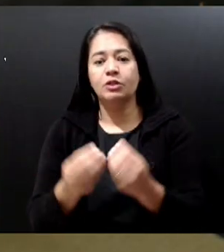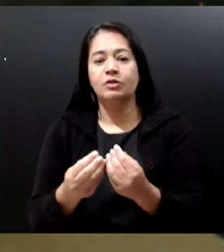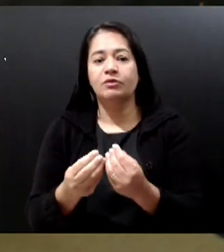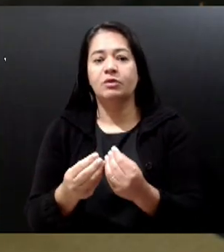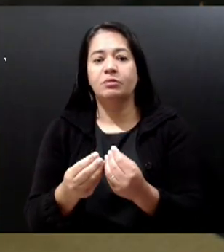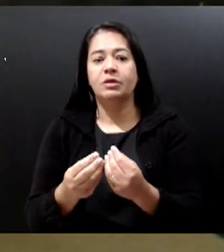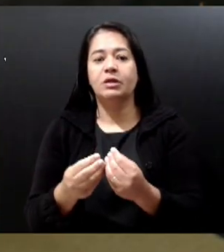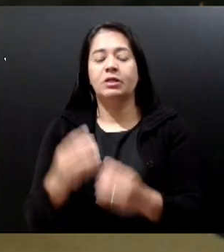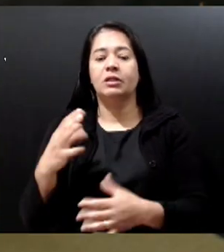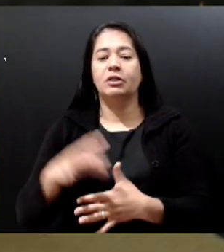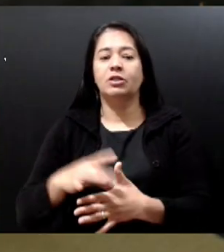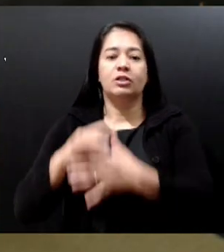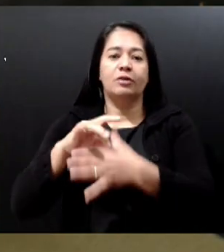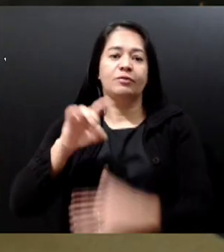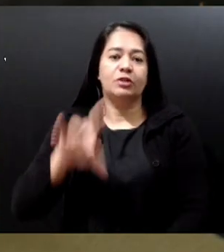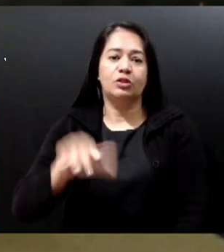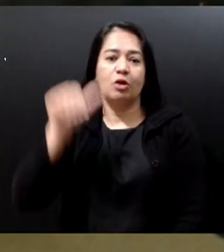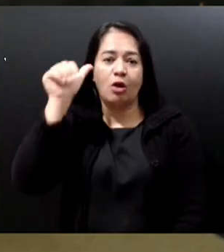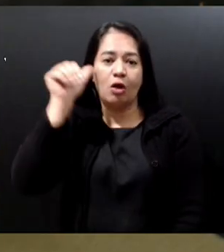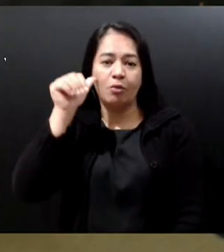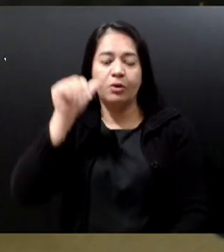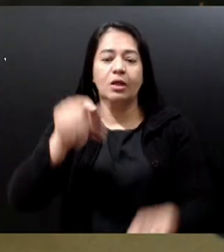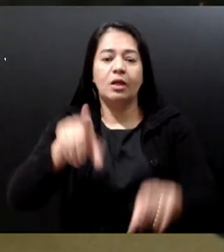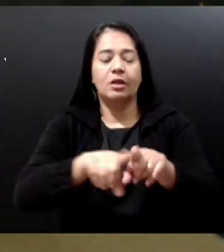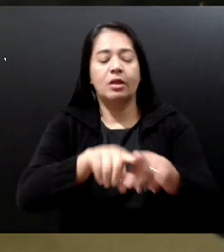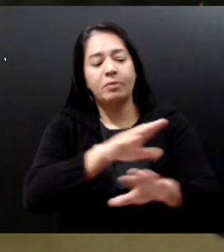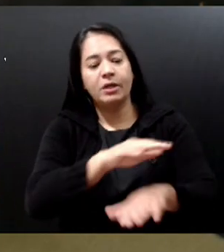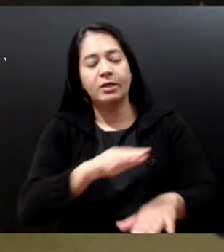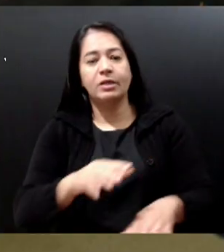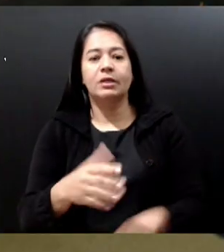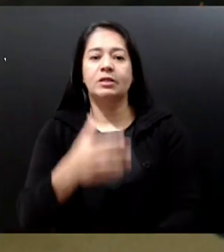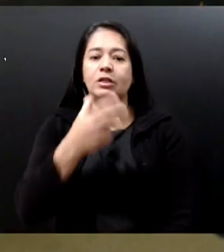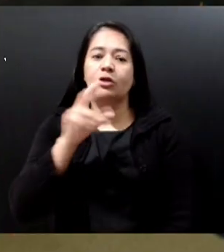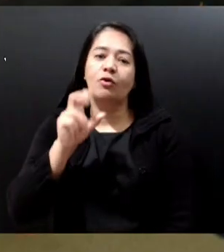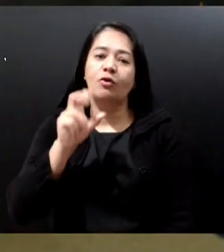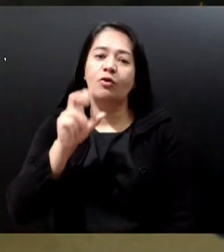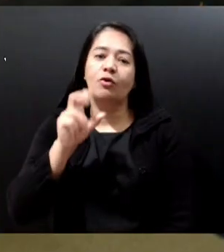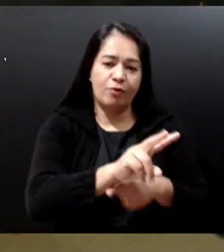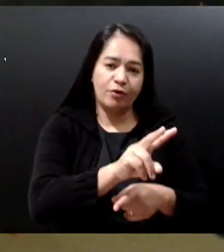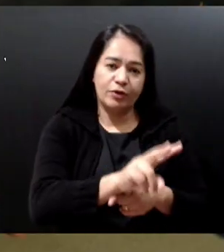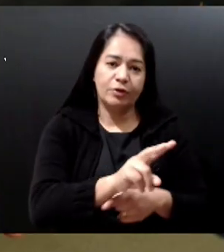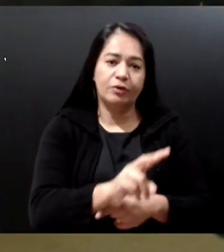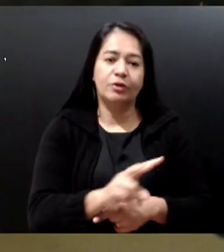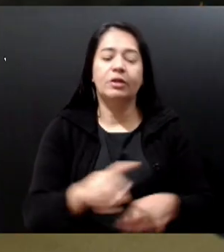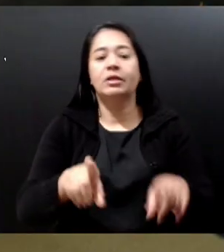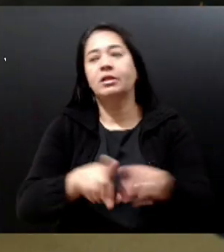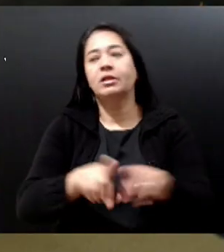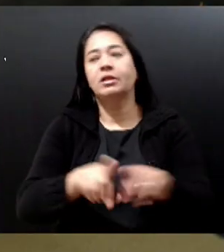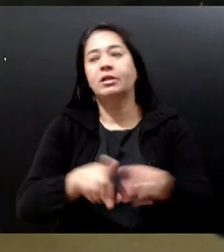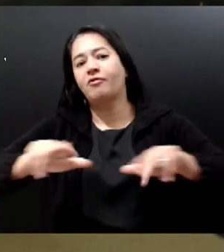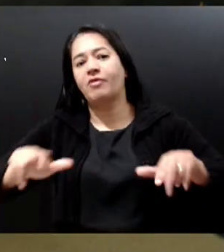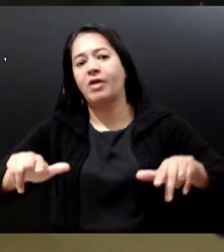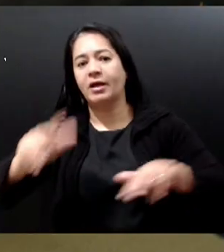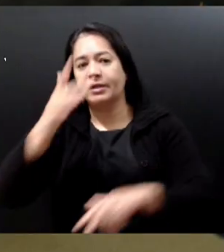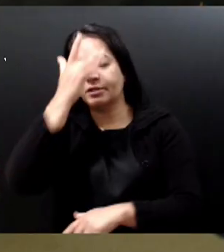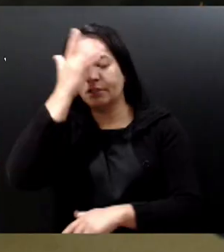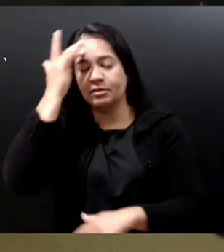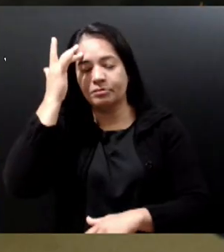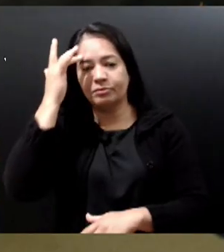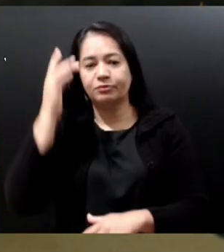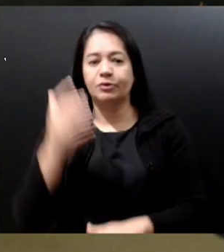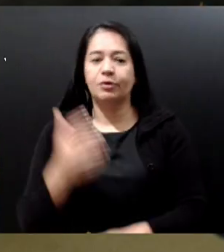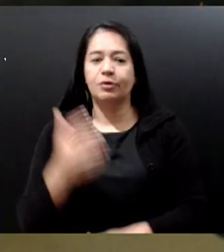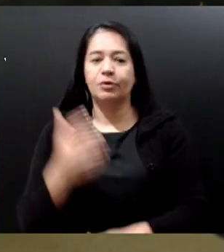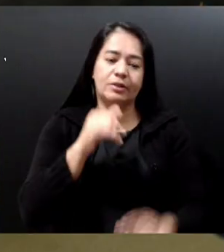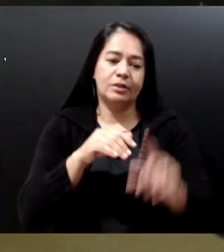por avós e um número crescente de registros de multiparentalidade, quando uma criança tem mais de um pai